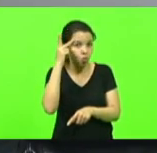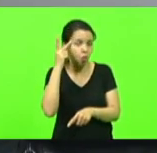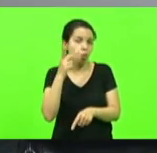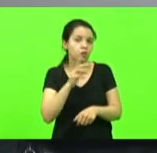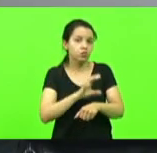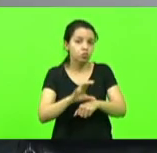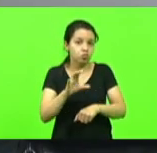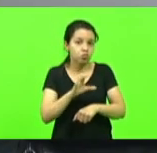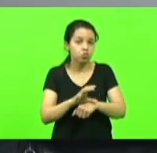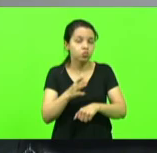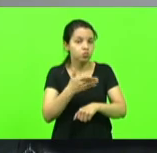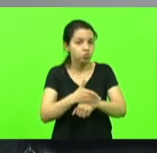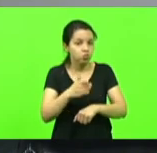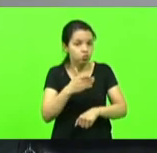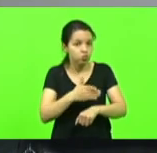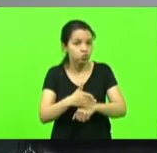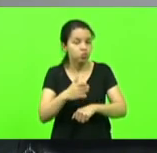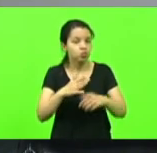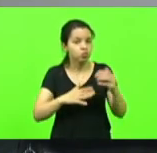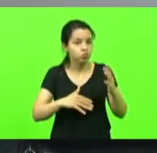dessa audiência pública.